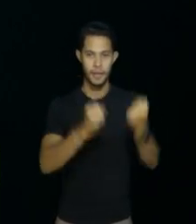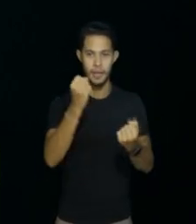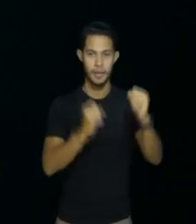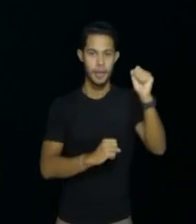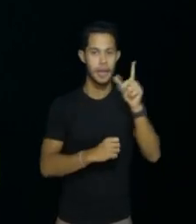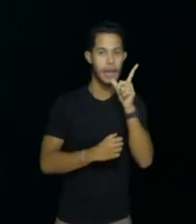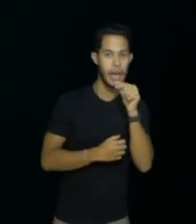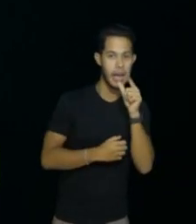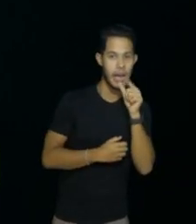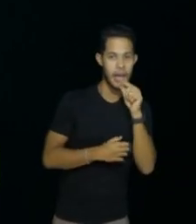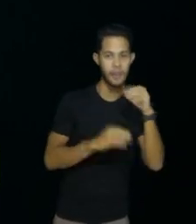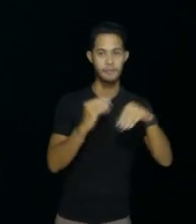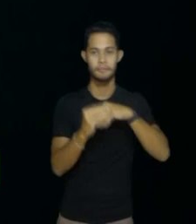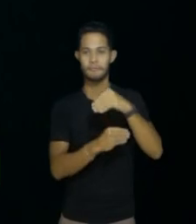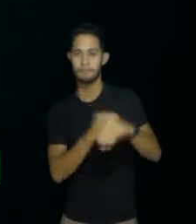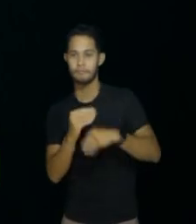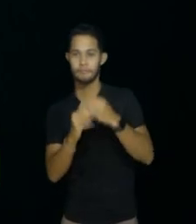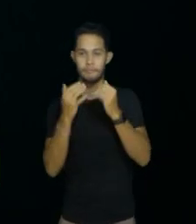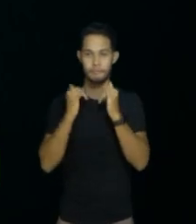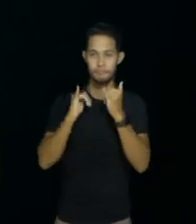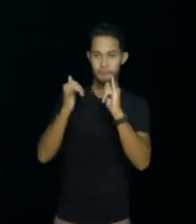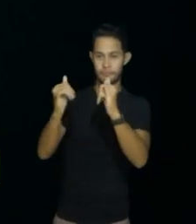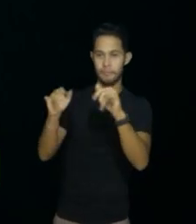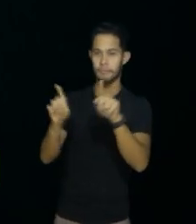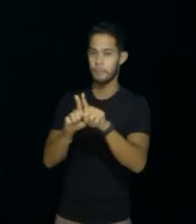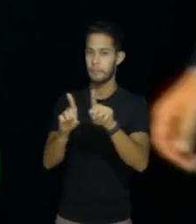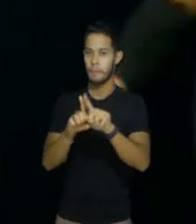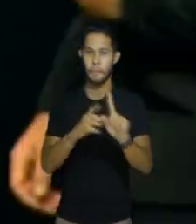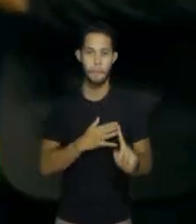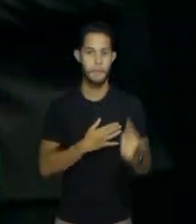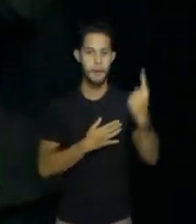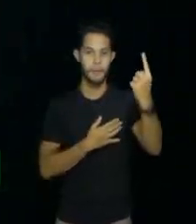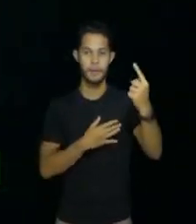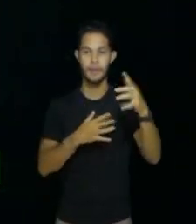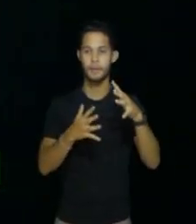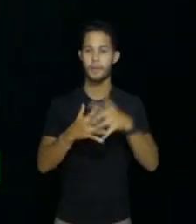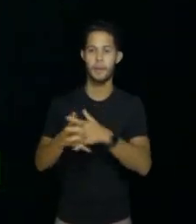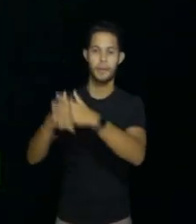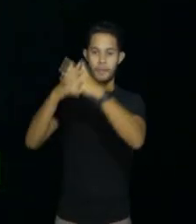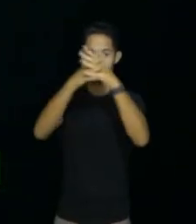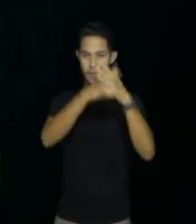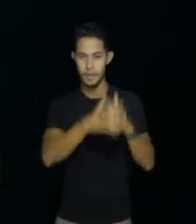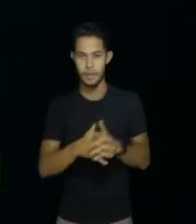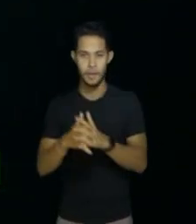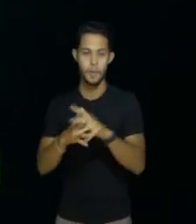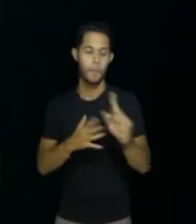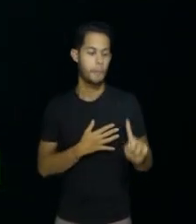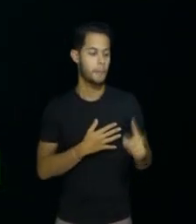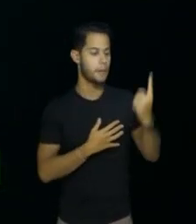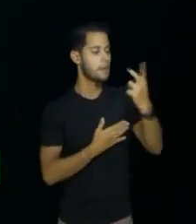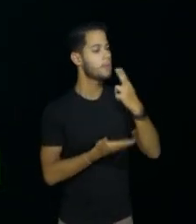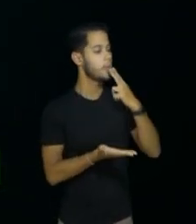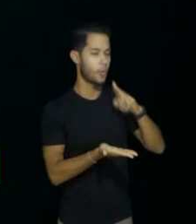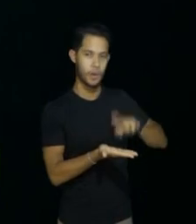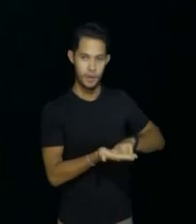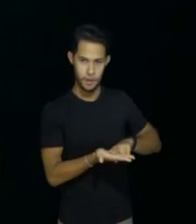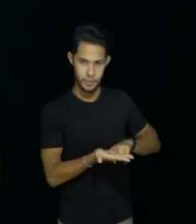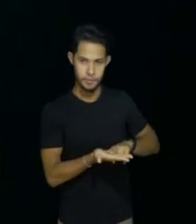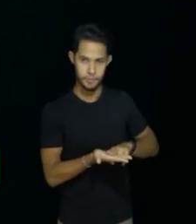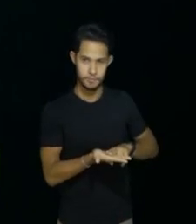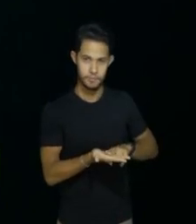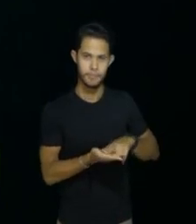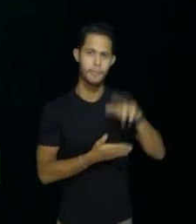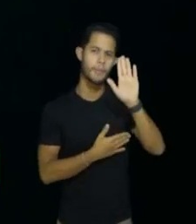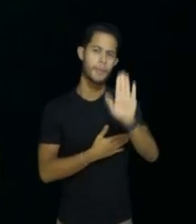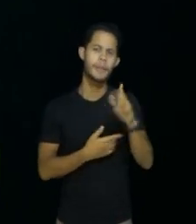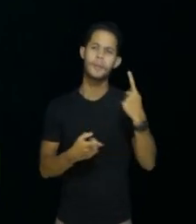ele trouxe para Pomerode o primeiro correio, o primeiro caminhão, e é muito interessante porque como se deu o nome